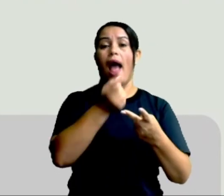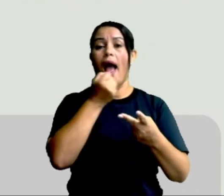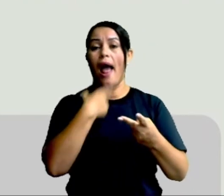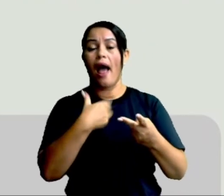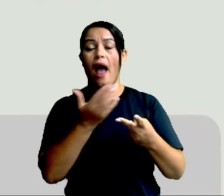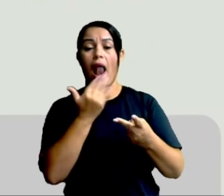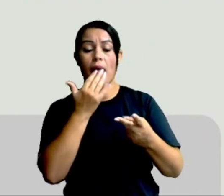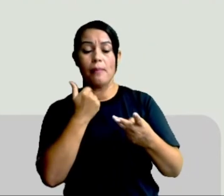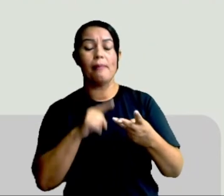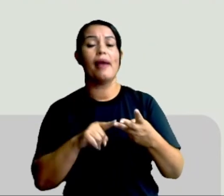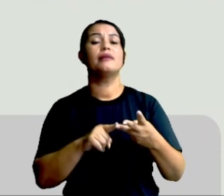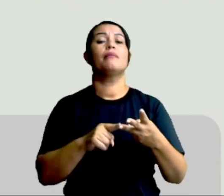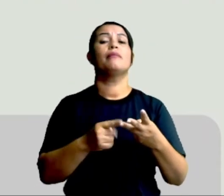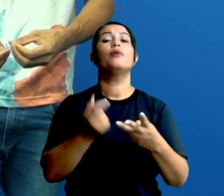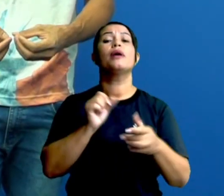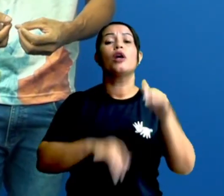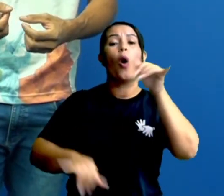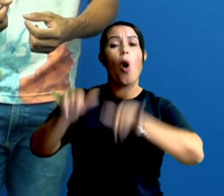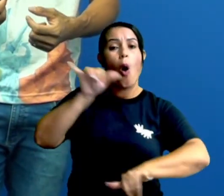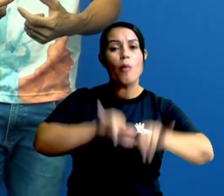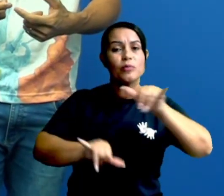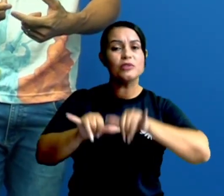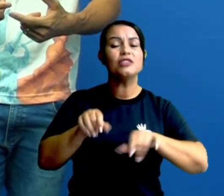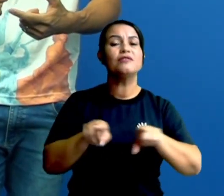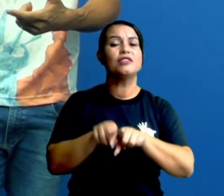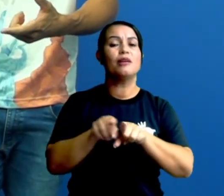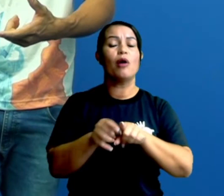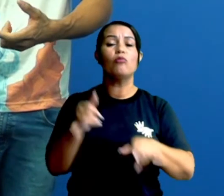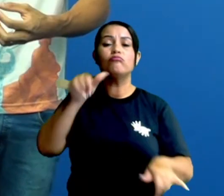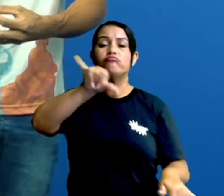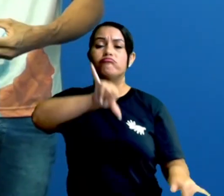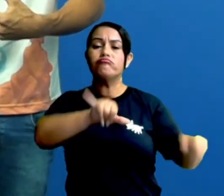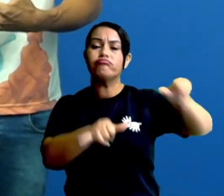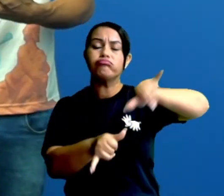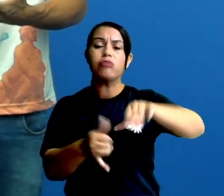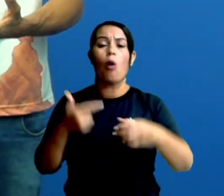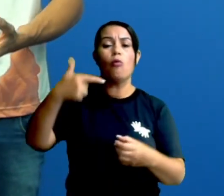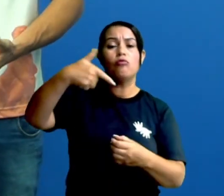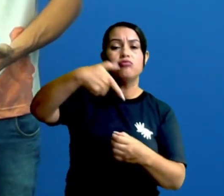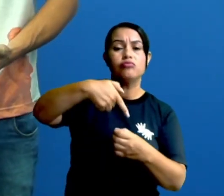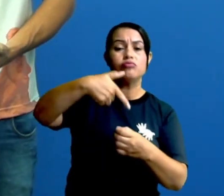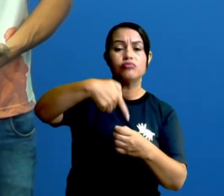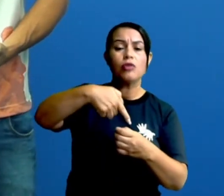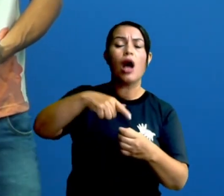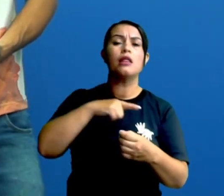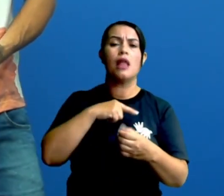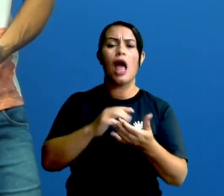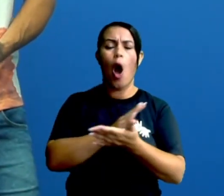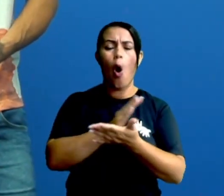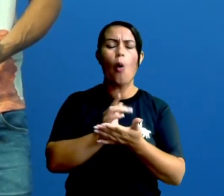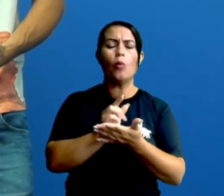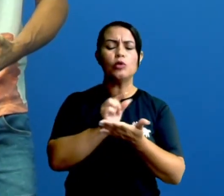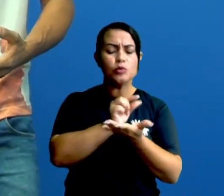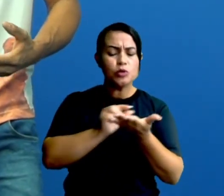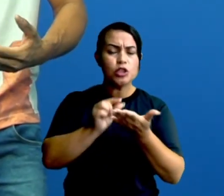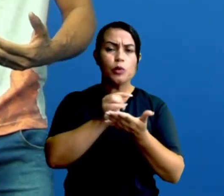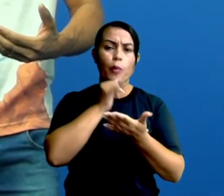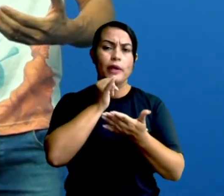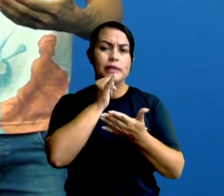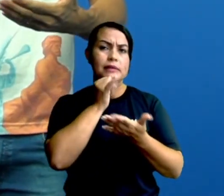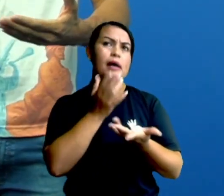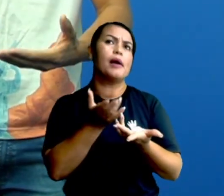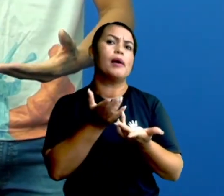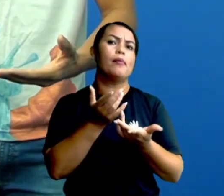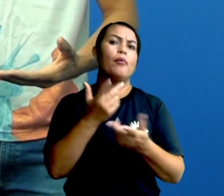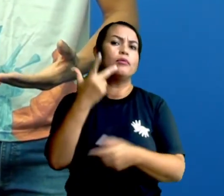alimentos e combustíveis, tá certo? No processo de fabricação de remédios, a gente pode estar utilizando alguns tipos de micro-organismos. Por exemplo, no processo